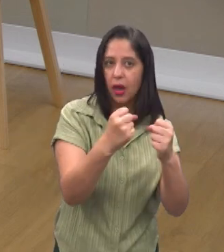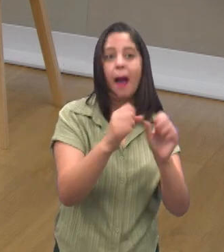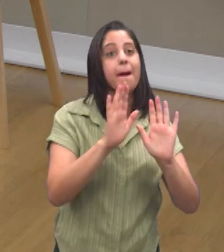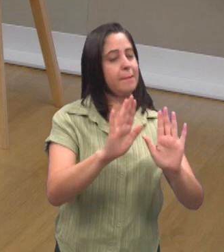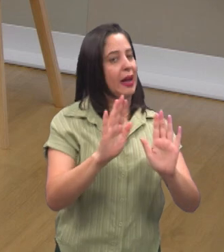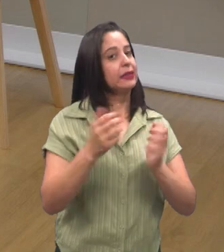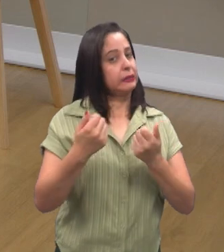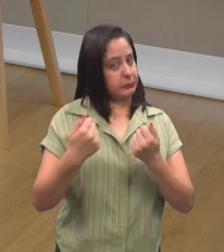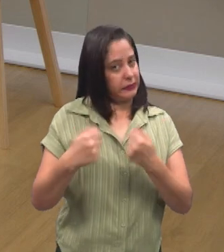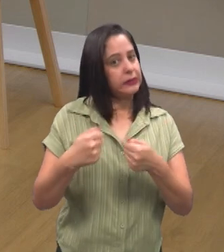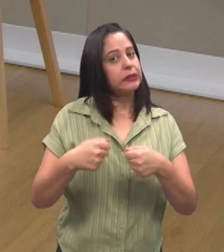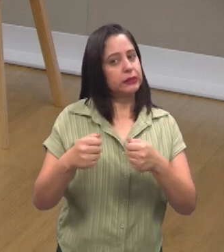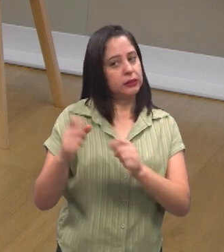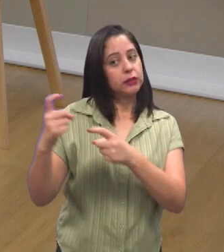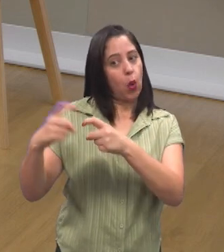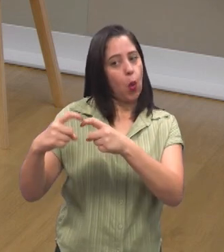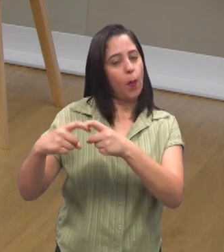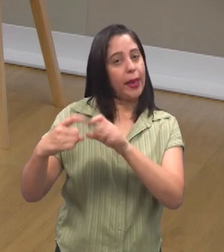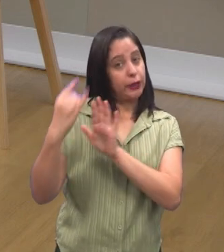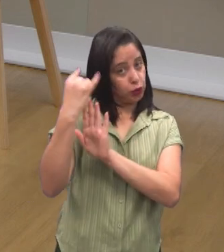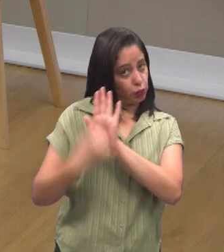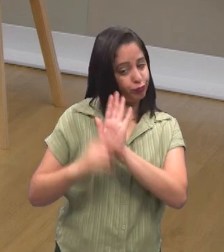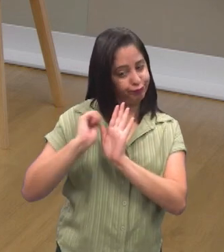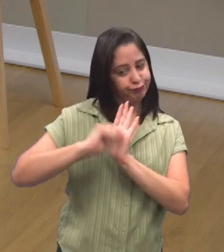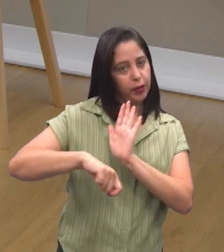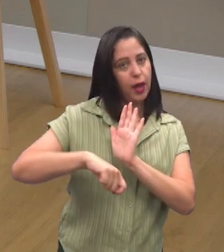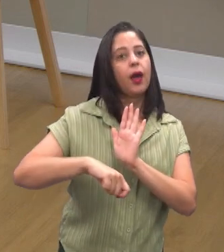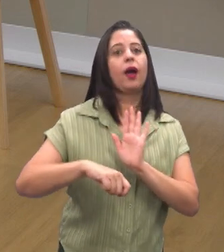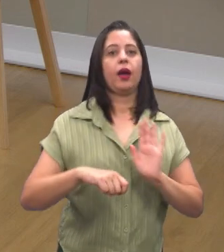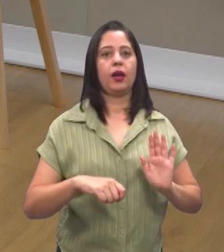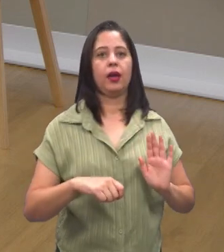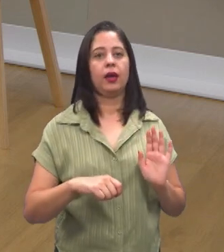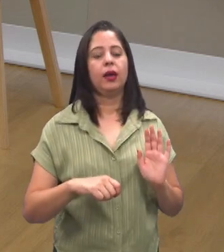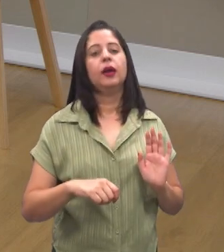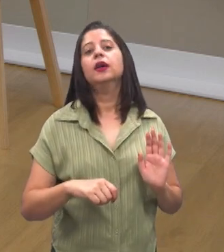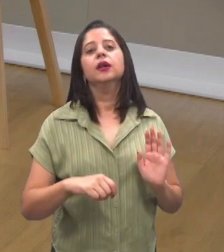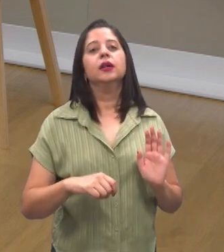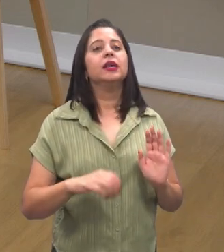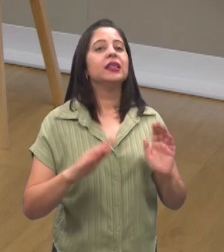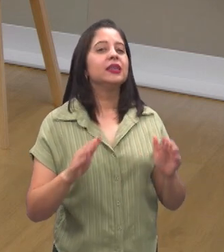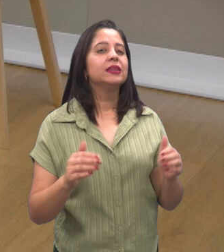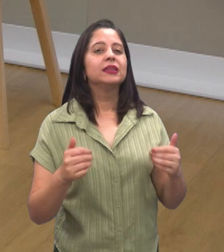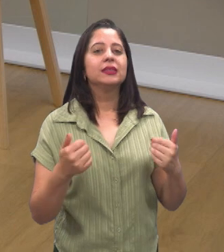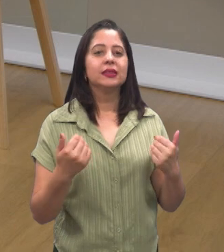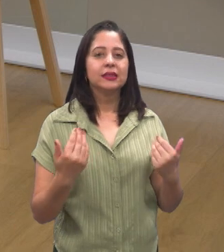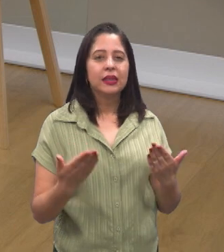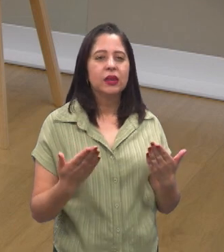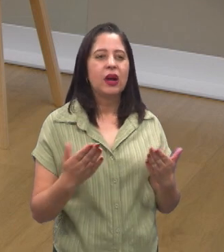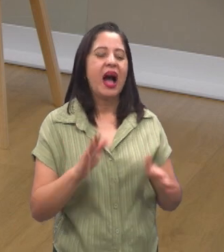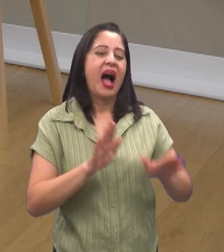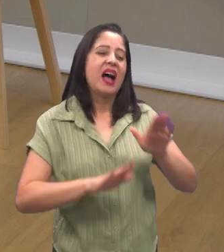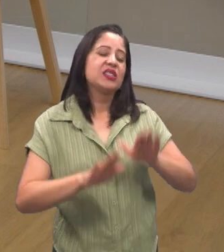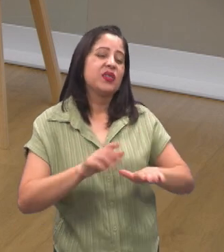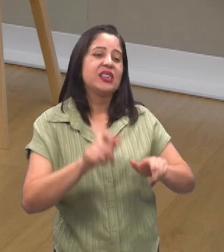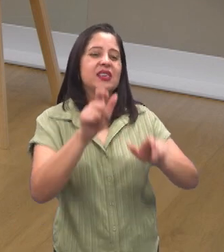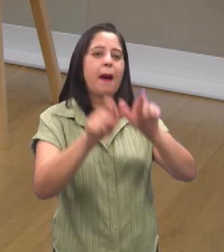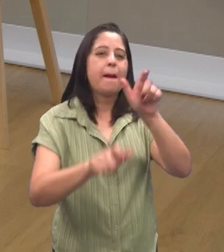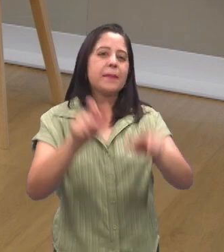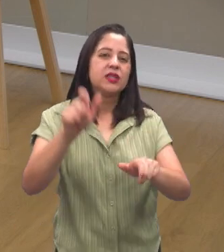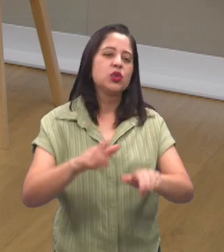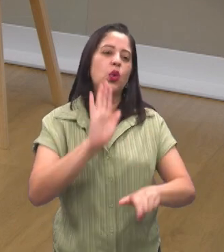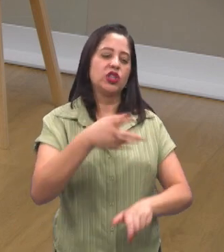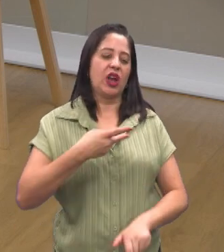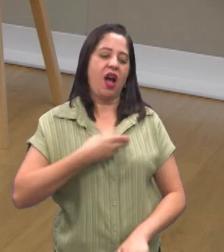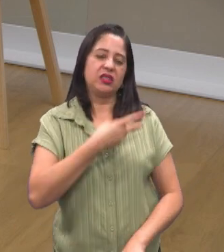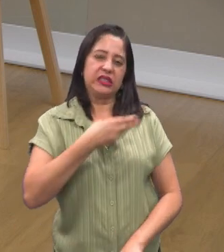deixou claro na reportagem. E ela falou também sobre essa questão do acompanhamento médico. Então, as pessoas às vezes passaram por uma cirurgia